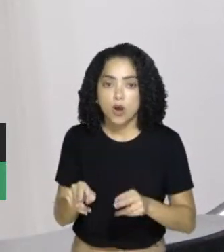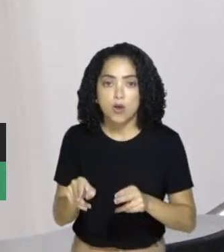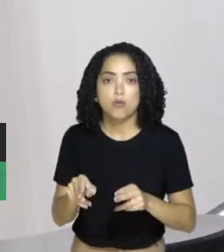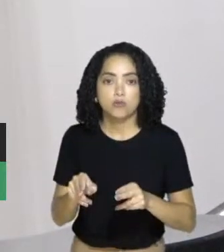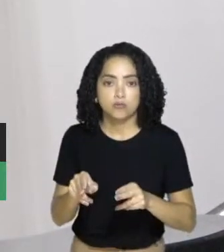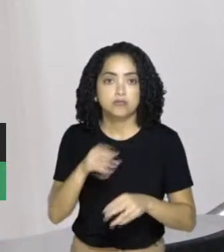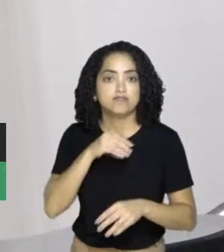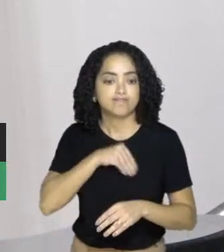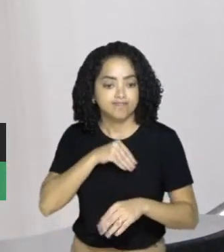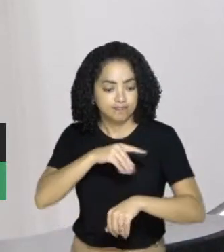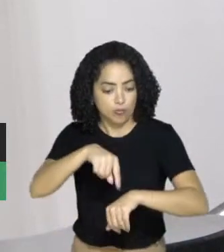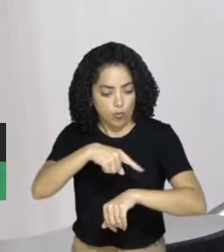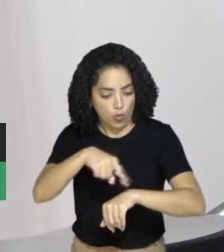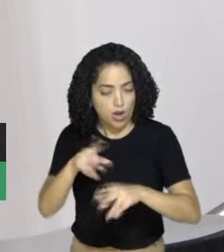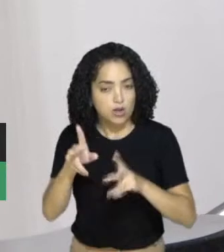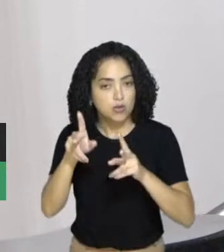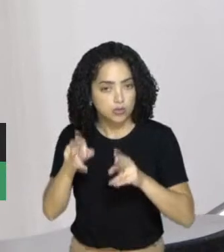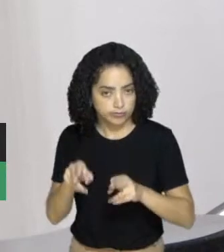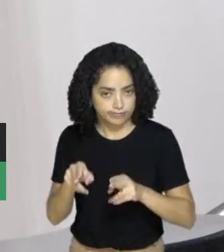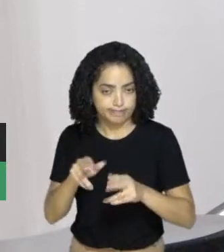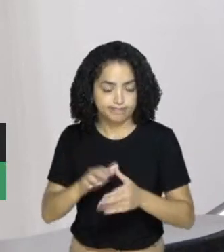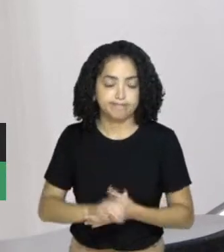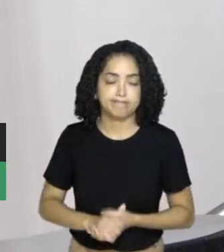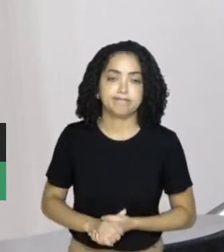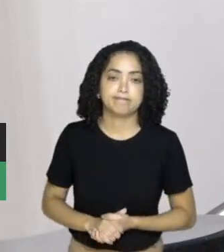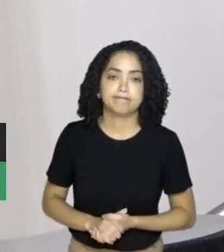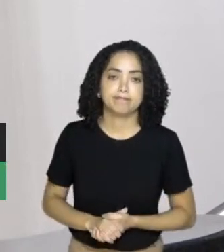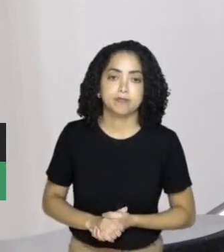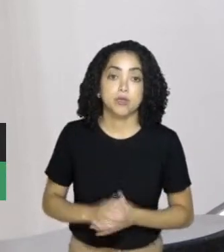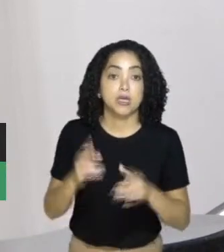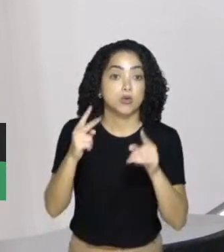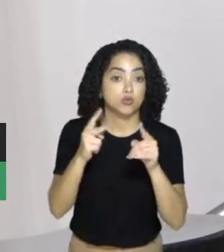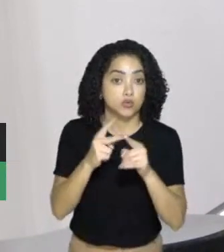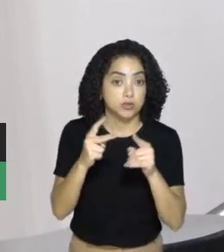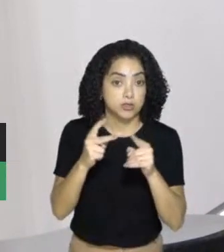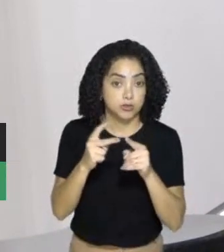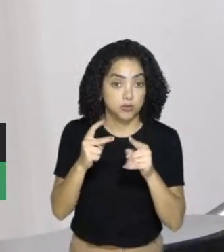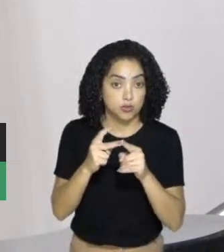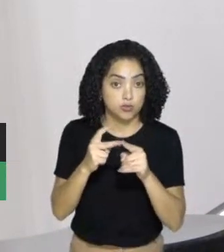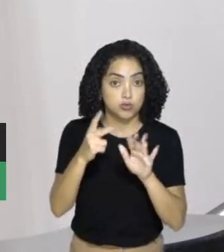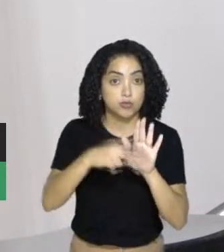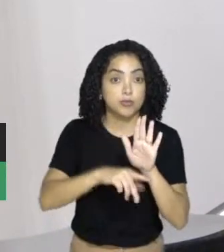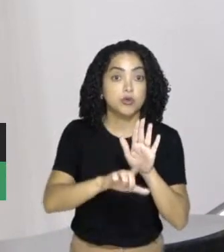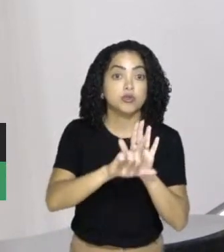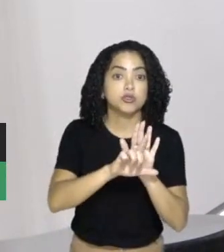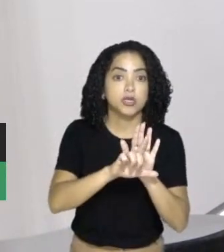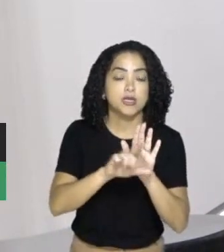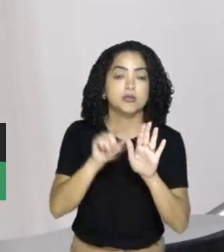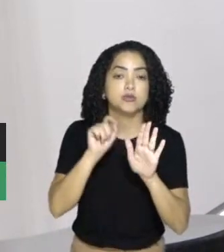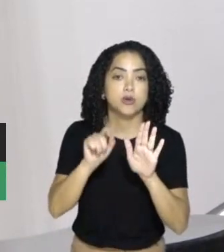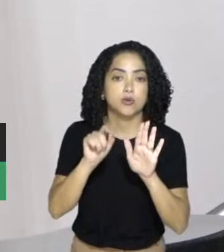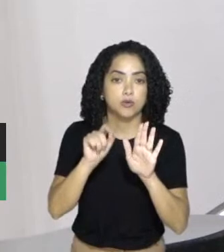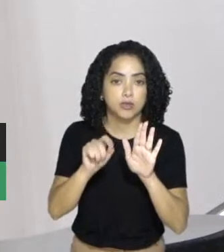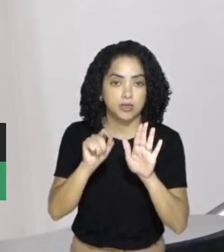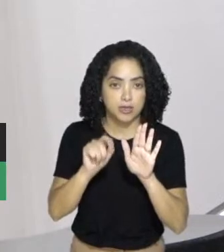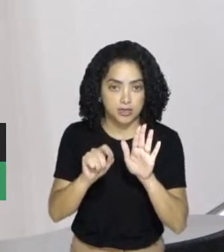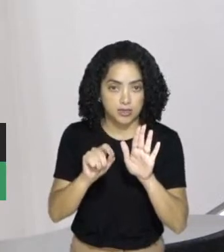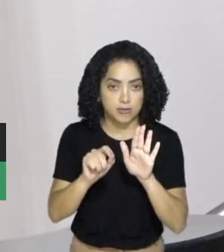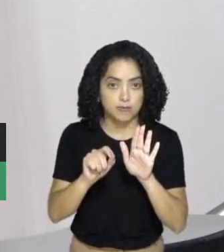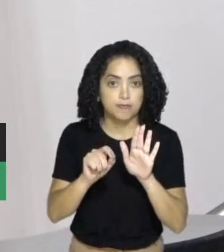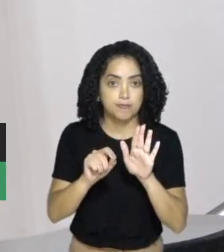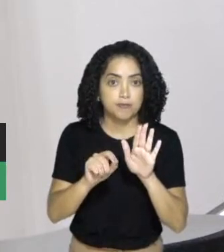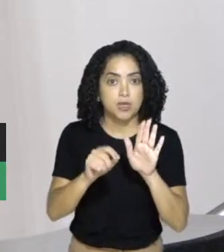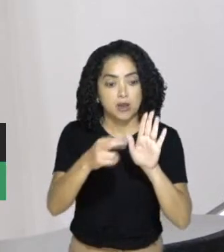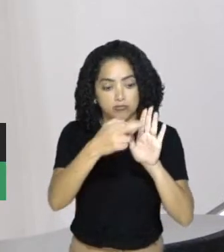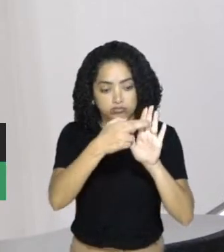carga horária e mesma formação. O segundo projeto inclui isso como critério